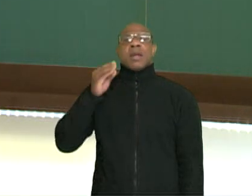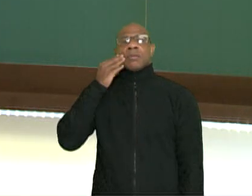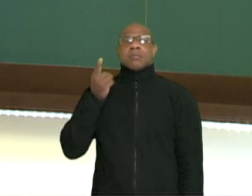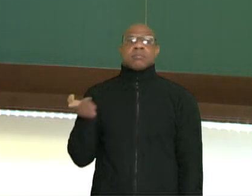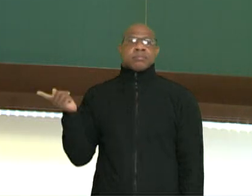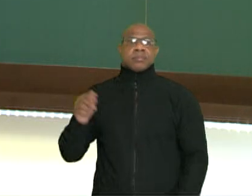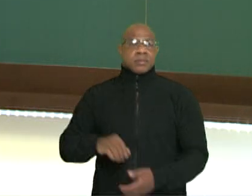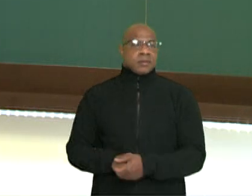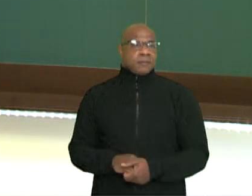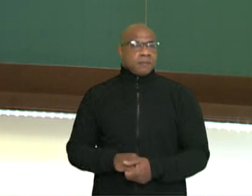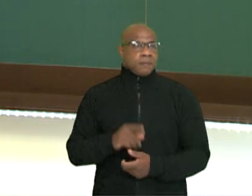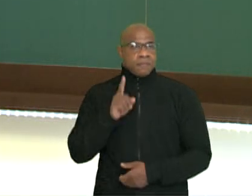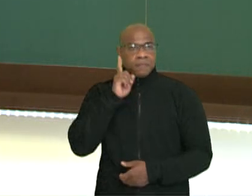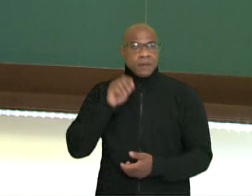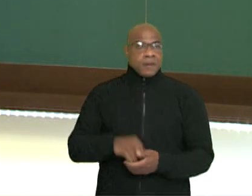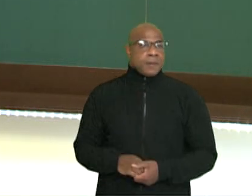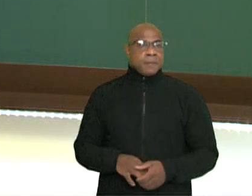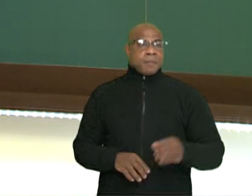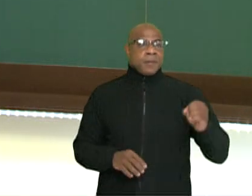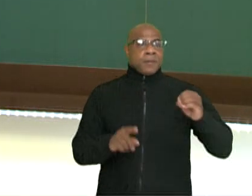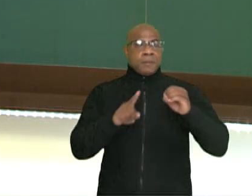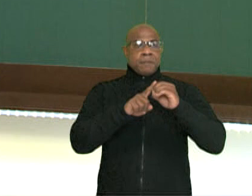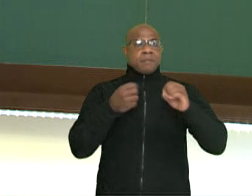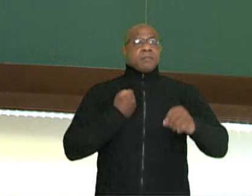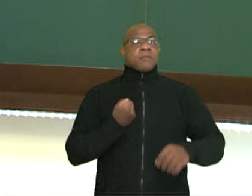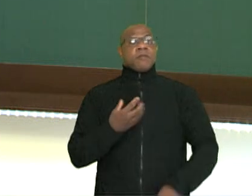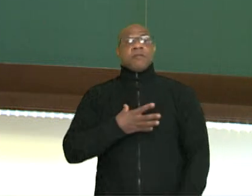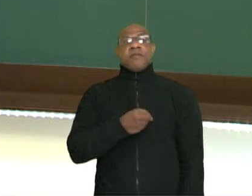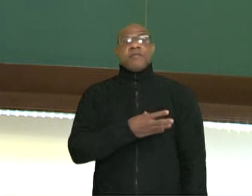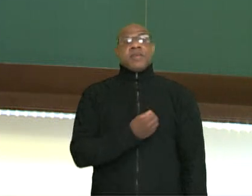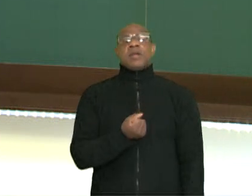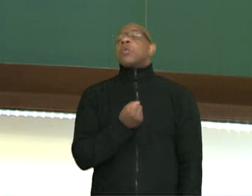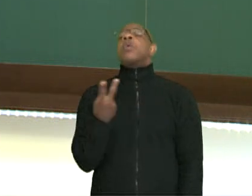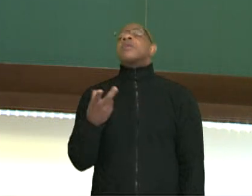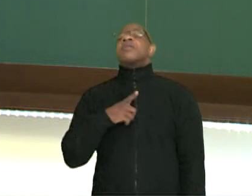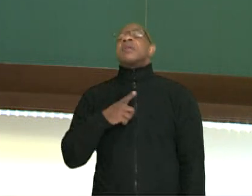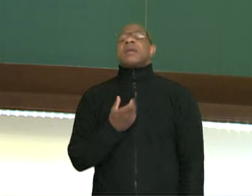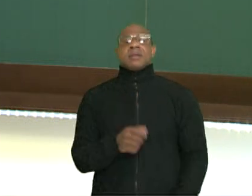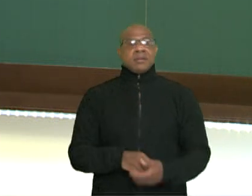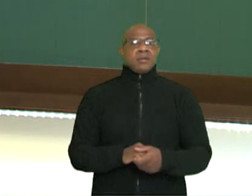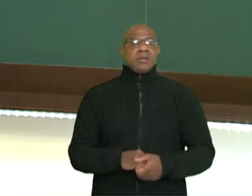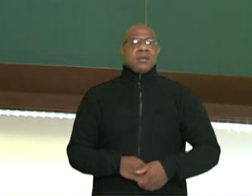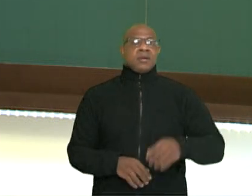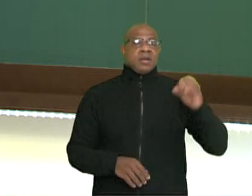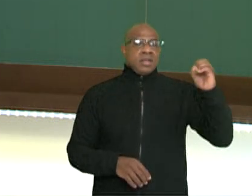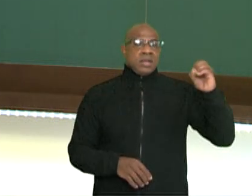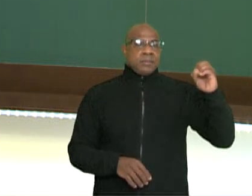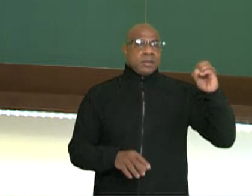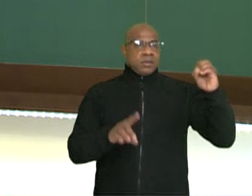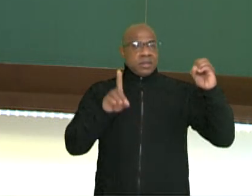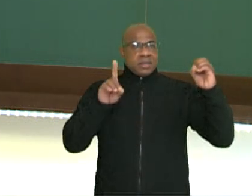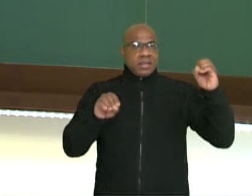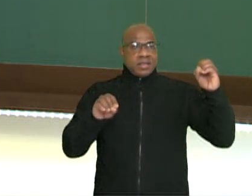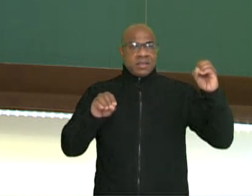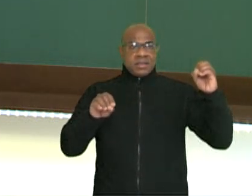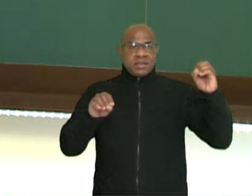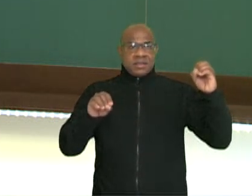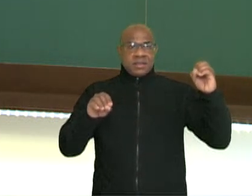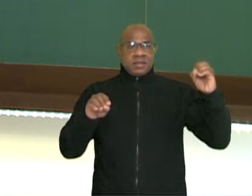filhos, 5 pessoas têm um filho, 25 pessoas têm 2, 10 pessoas têm 3. E aqui a porcentagem também